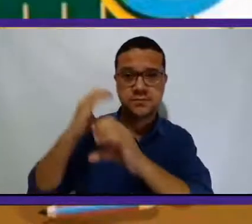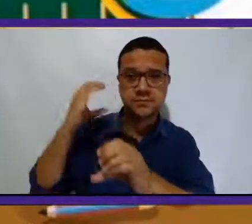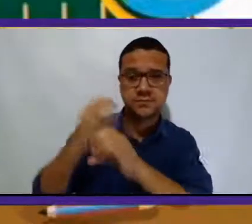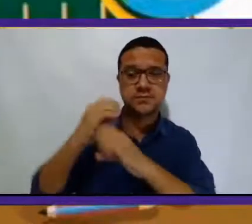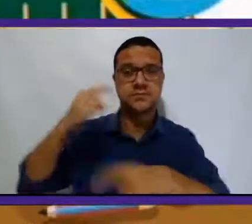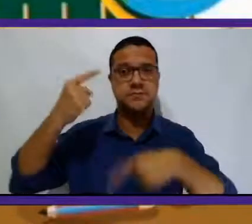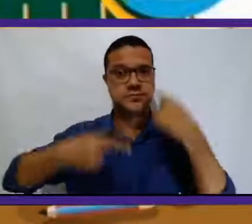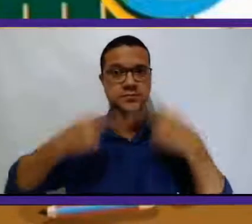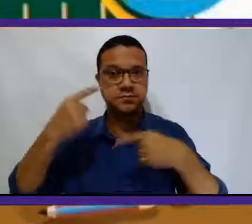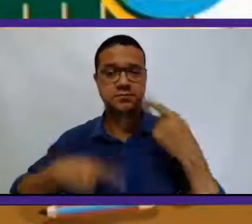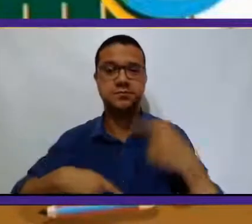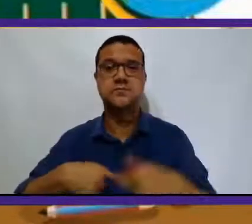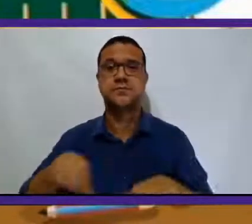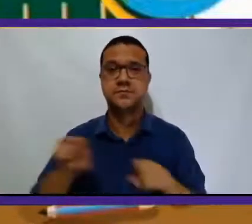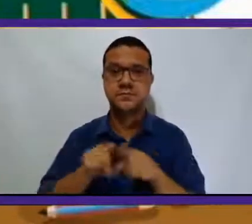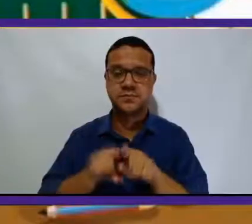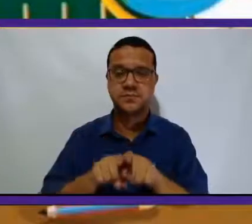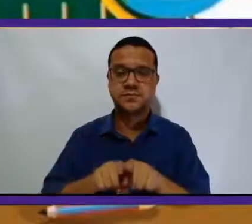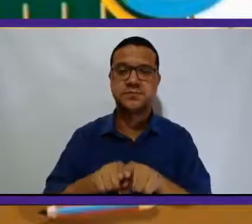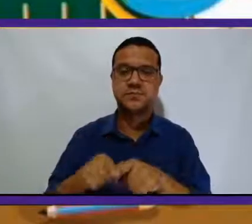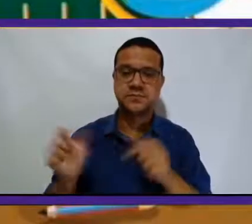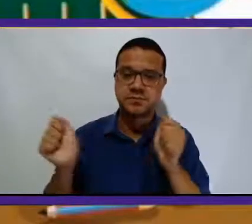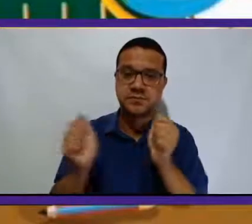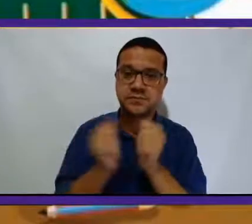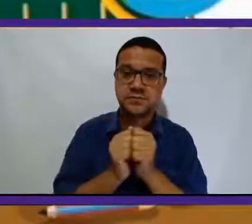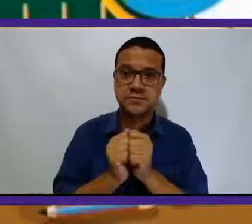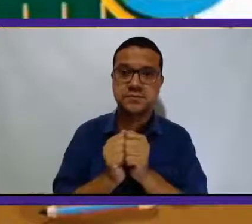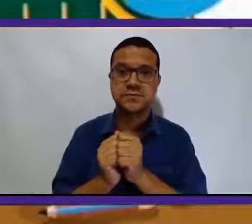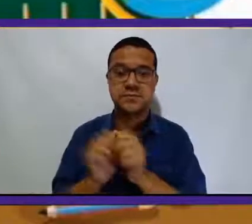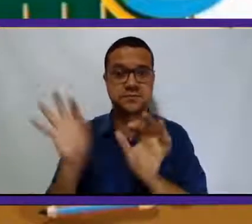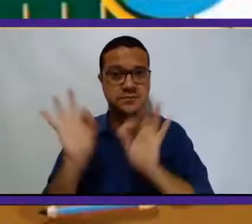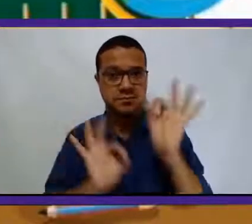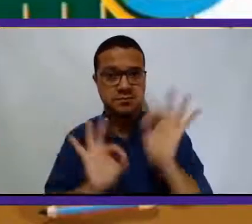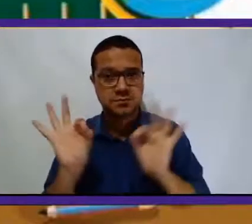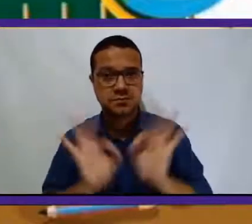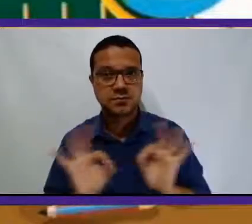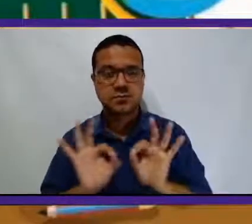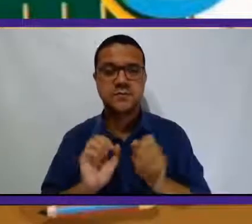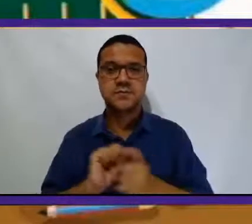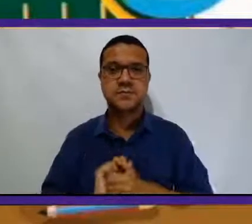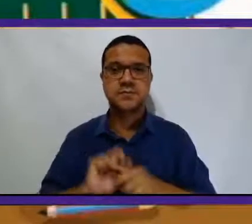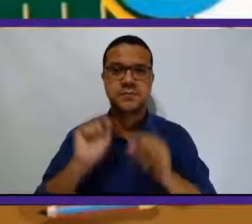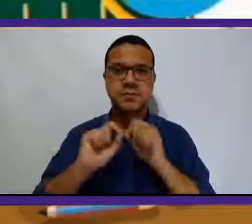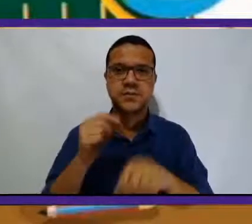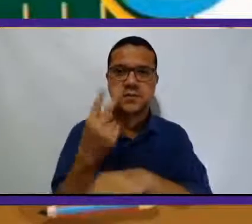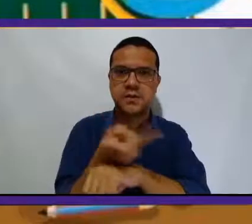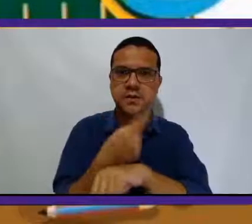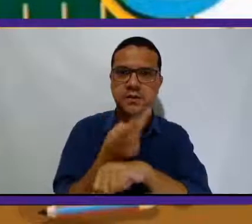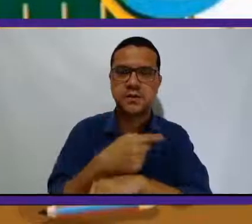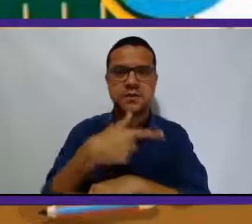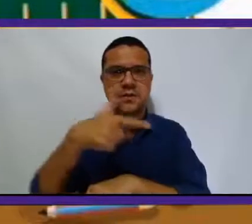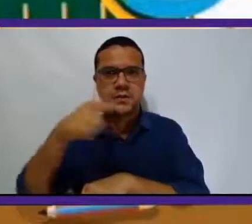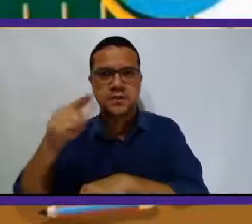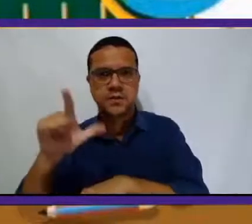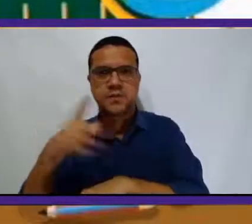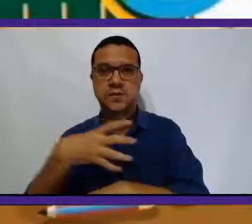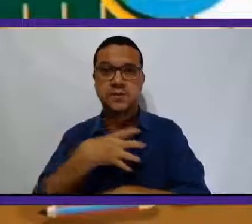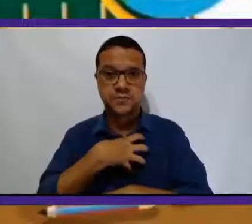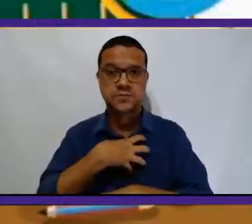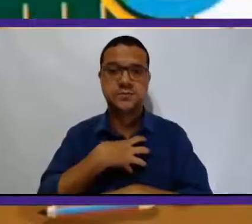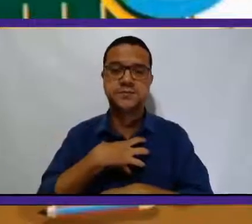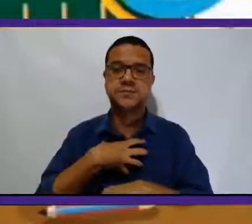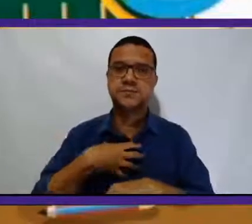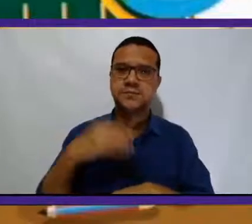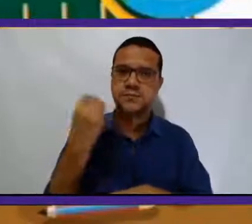E políticos Claro Se juntaram E se organizaram Para buscar Outros meios